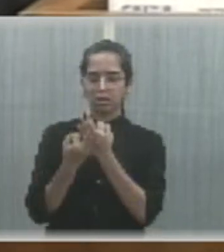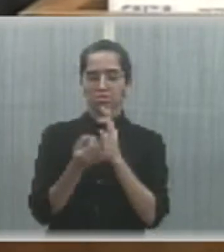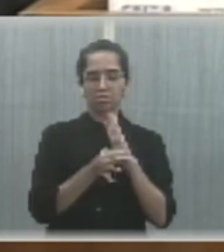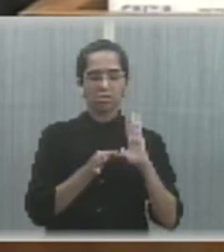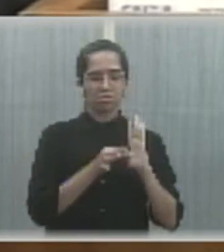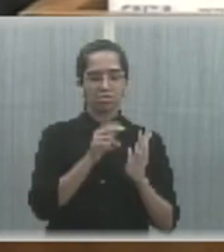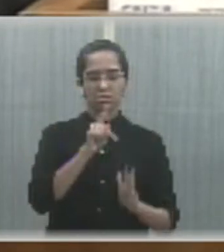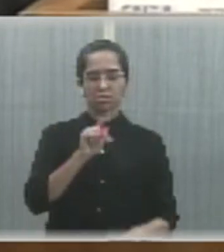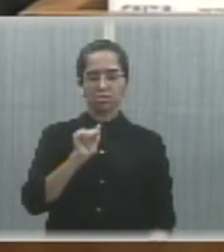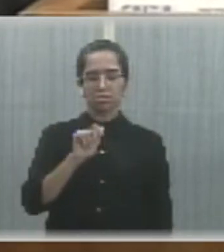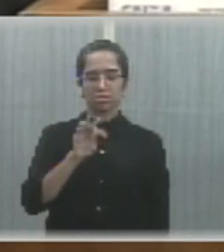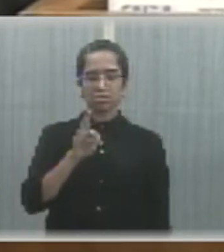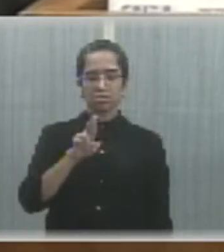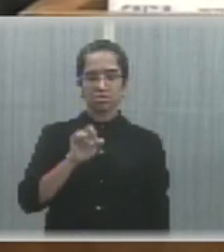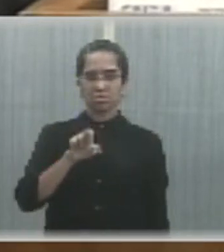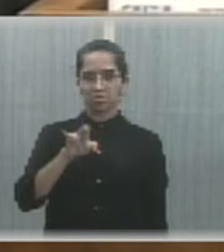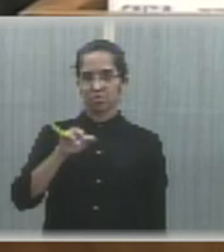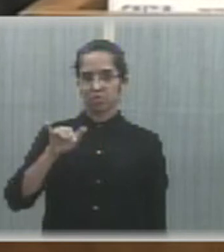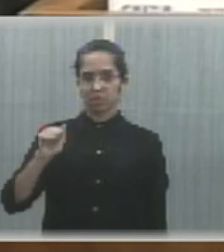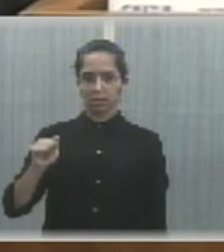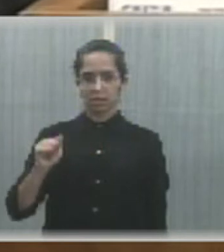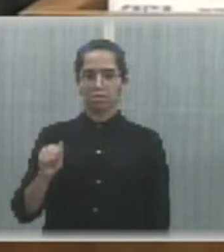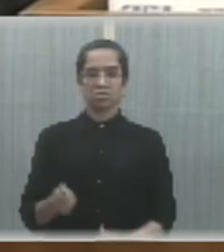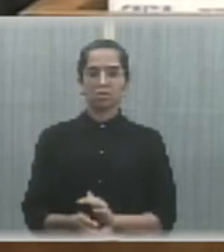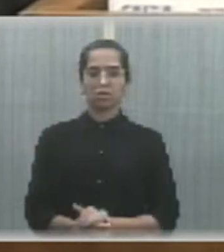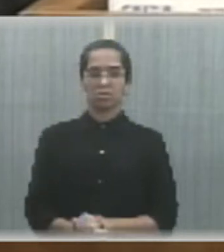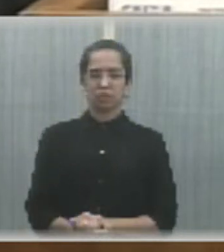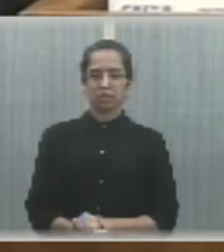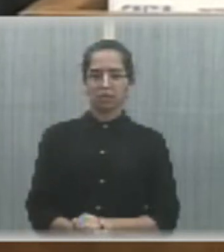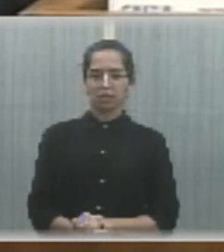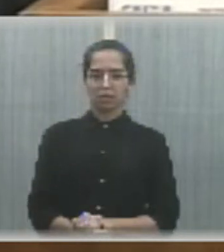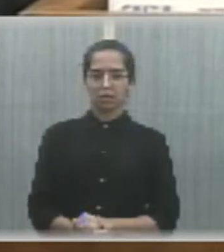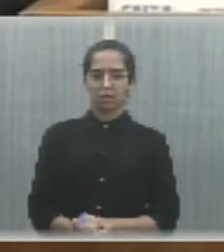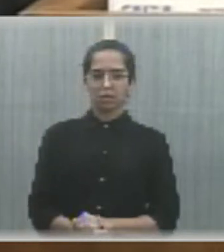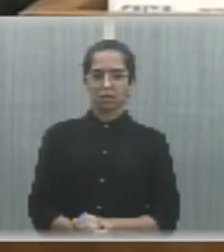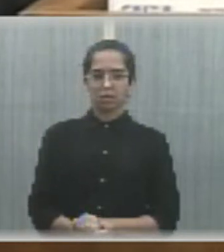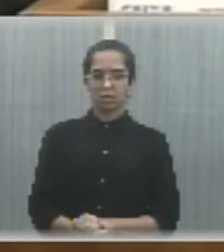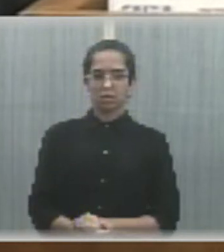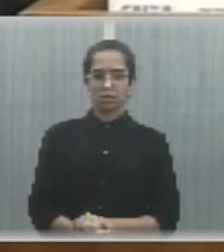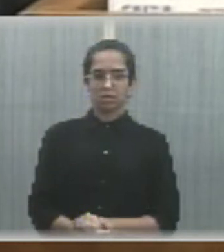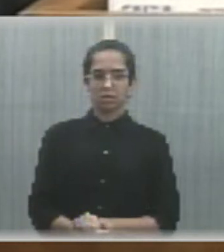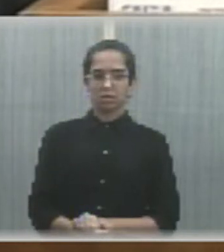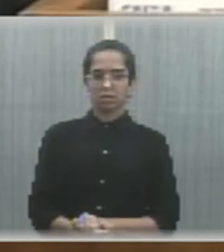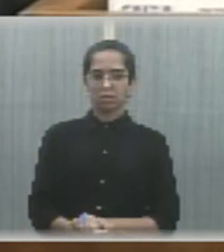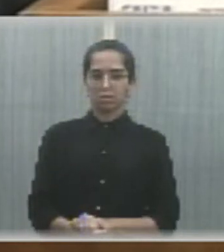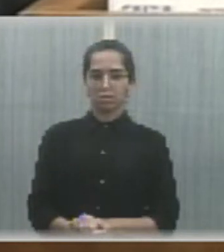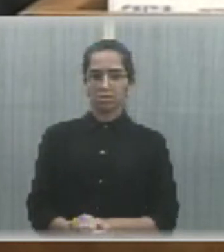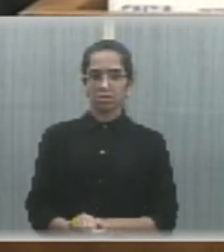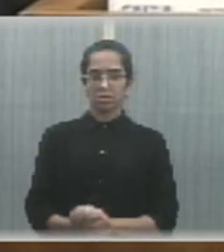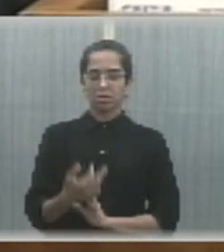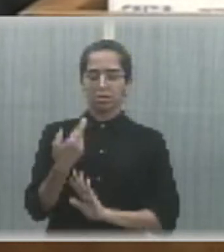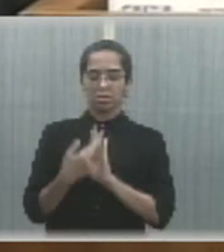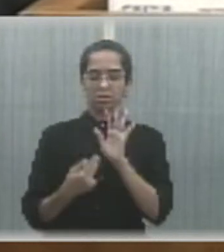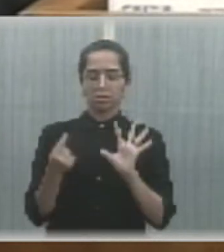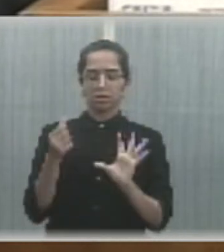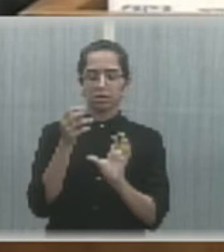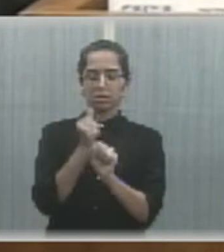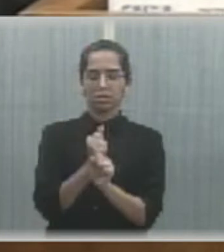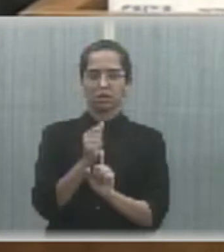Patrícia Vasconcelos Lima, que trata da prestação de contas de dezembro de